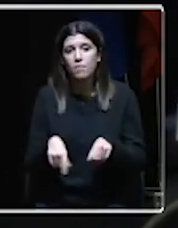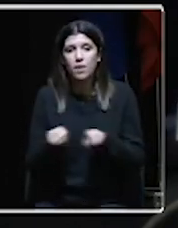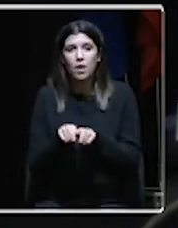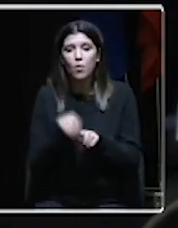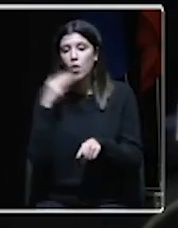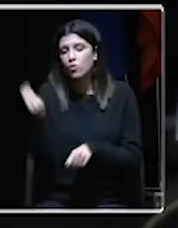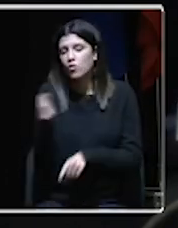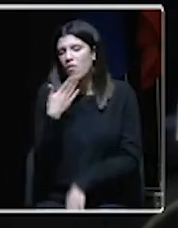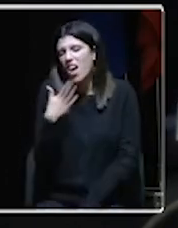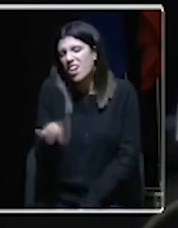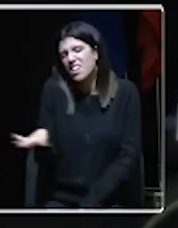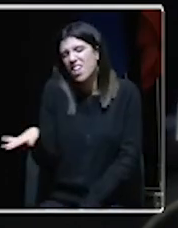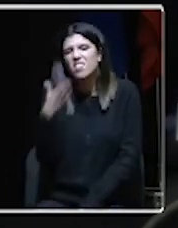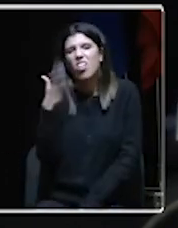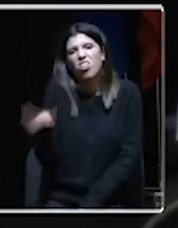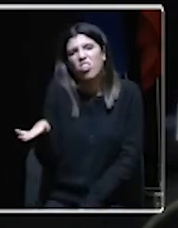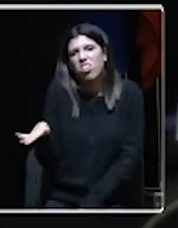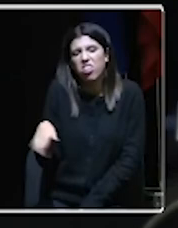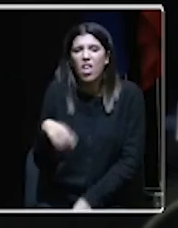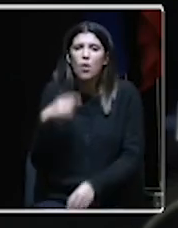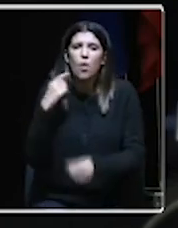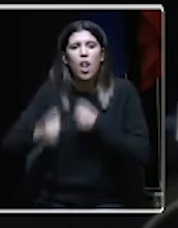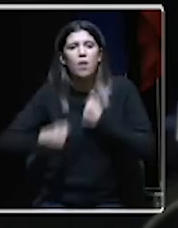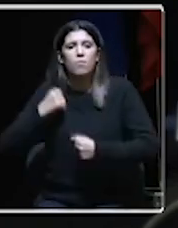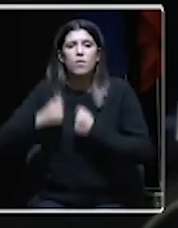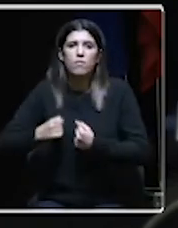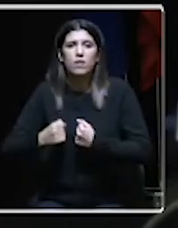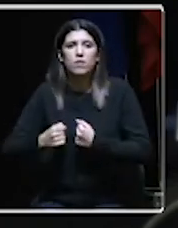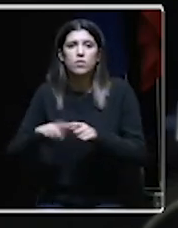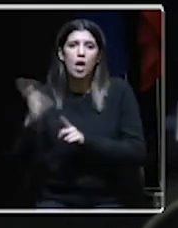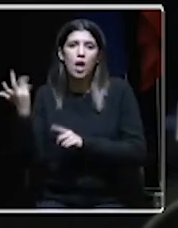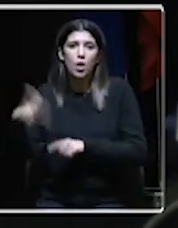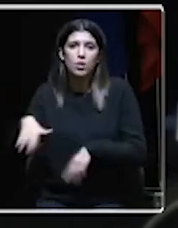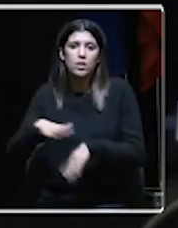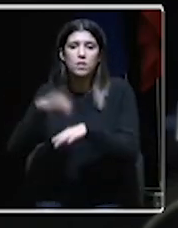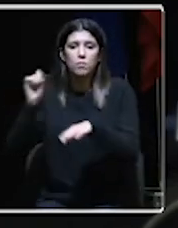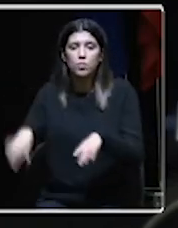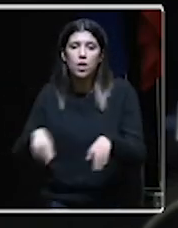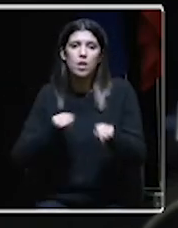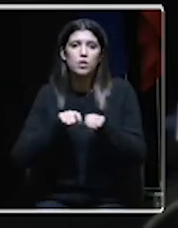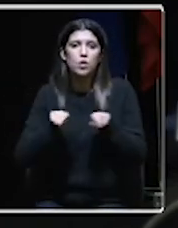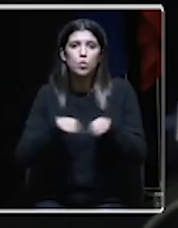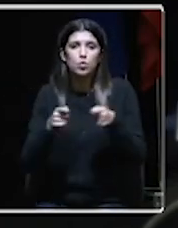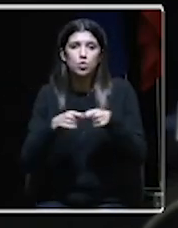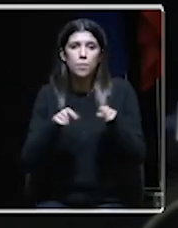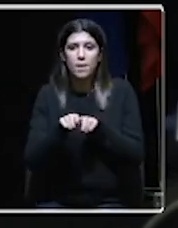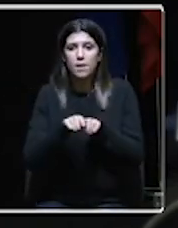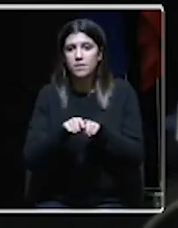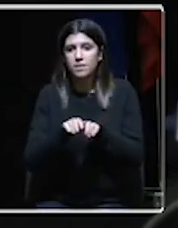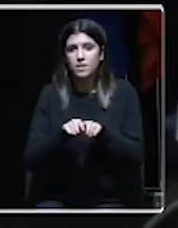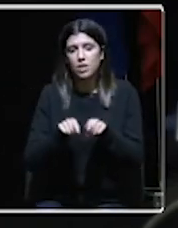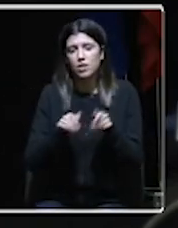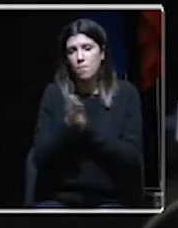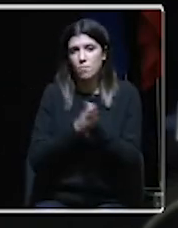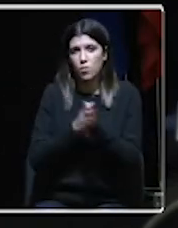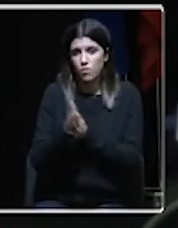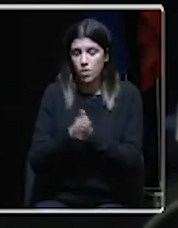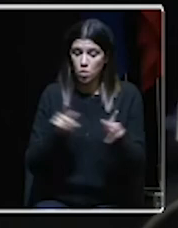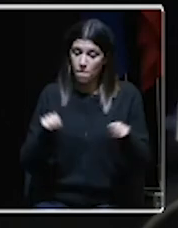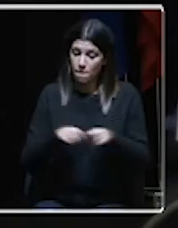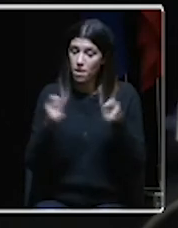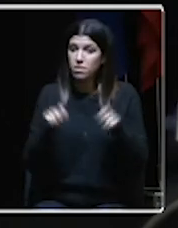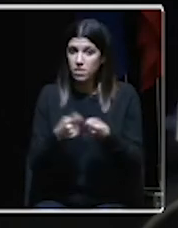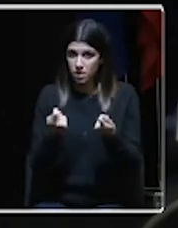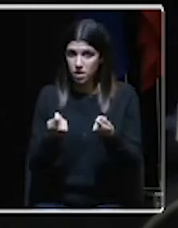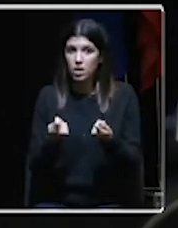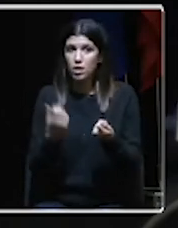os jovens dizendo que estas manifestações ocorrem simplesmente porque estão a ser instrumentalizados pelos partidos. Silêncio na sala, por favor, está muito ruim. Os